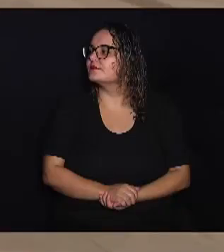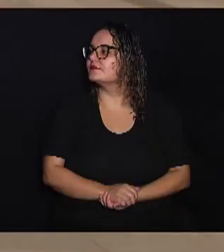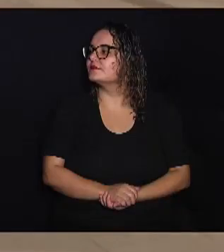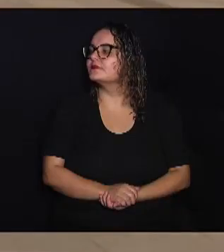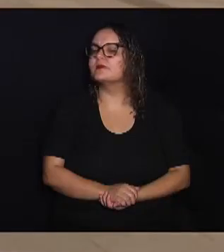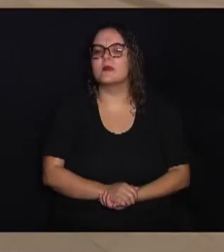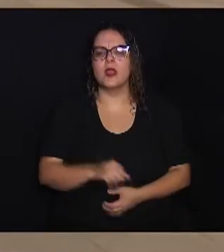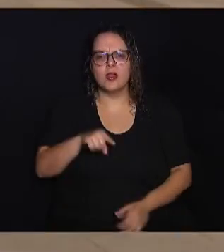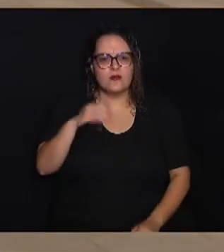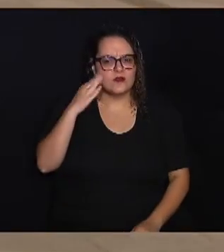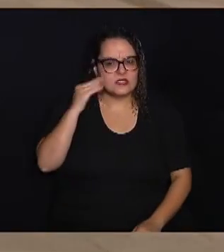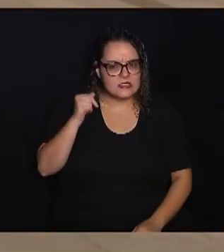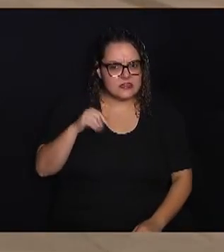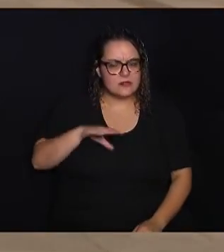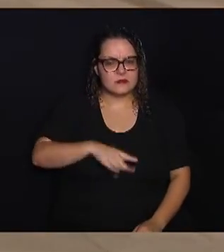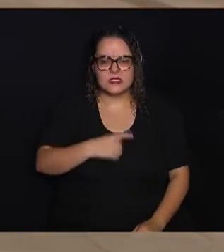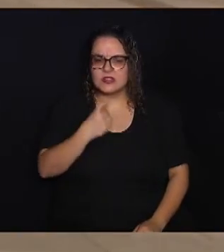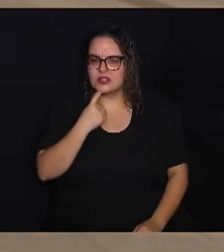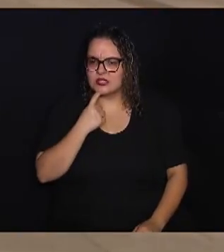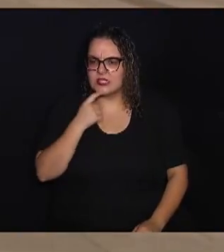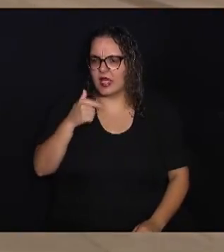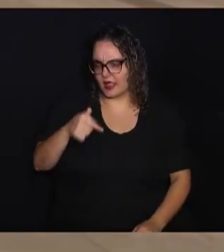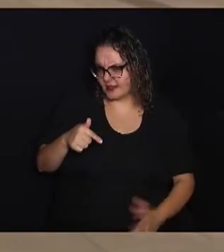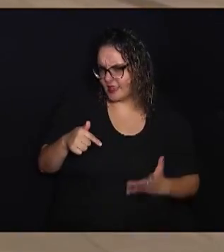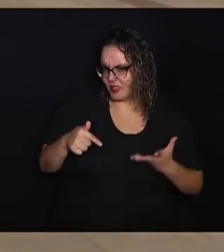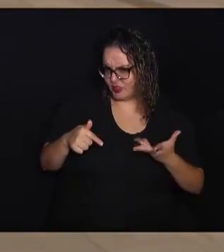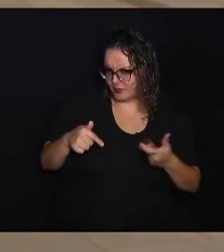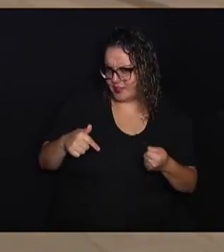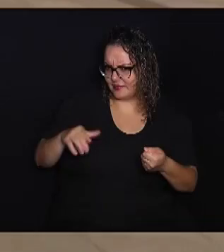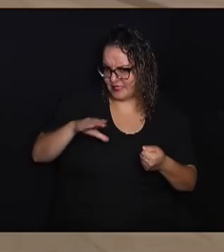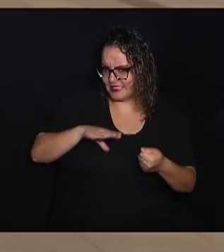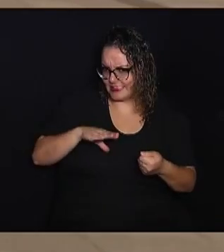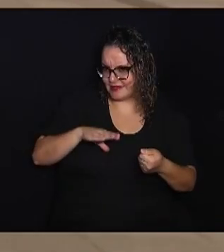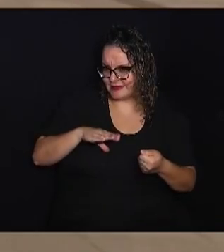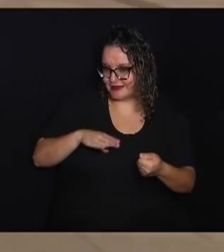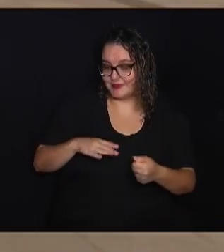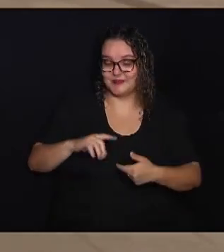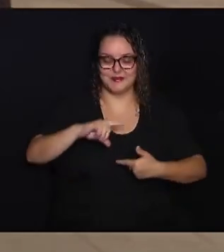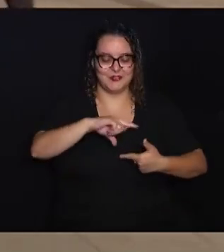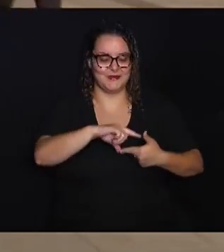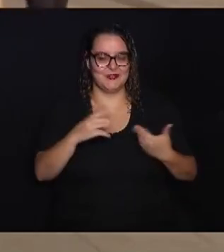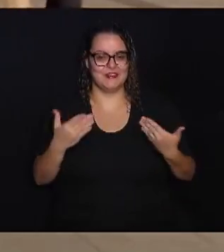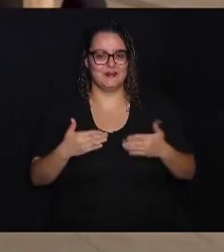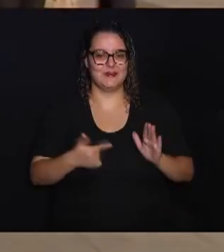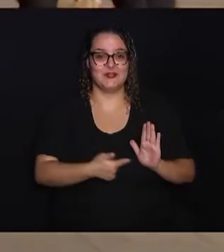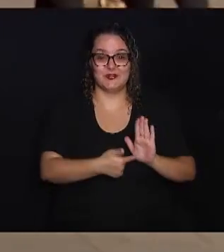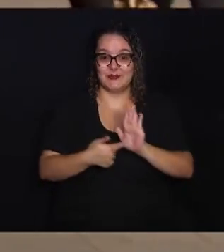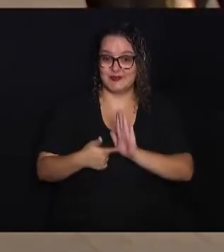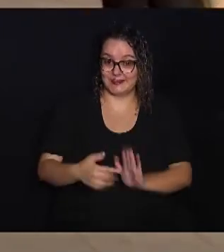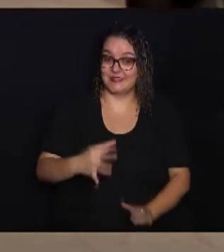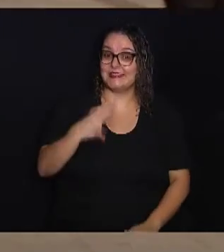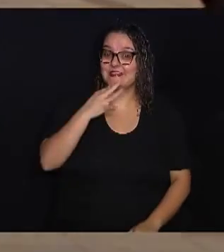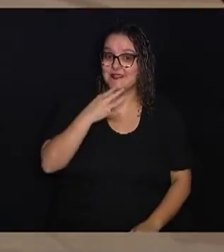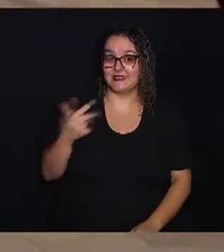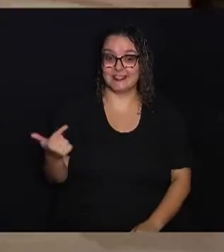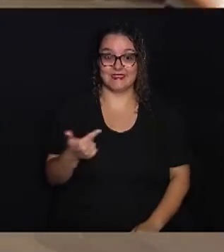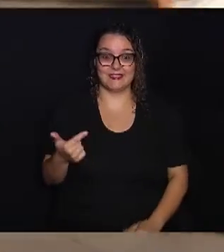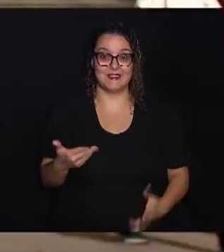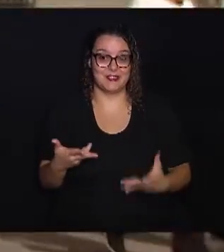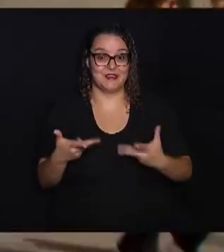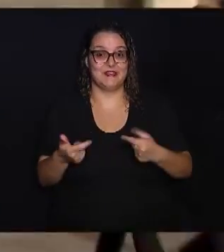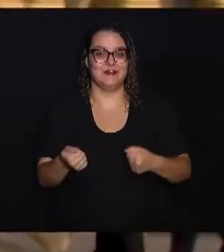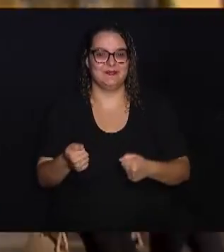Você sabia que Campinas tem as 7 maravilhas da cidade? No quadro de hoje, nós vamos conhecer a segunda